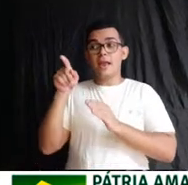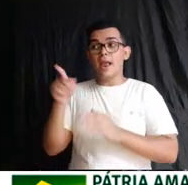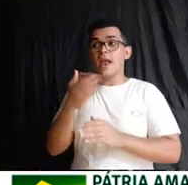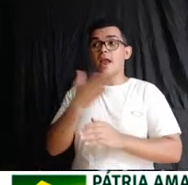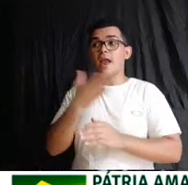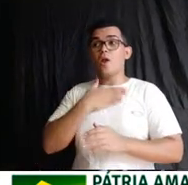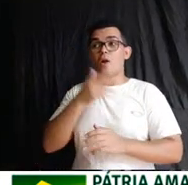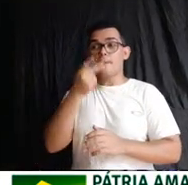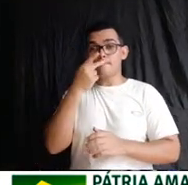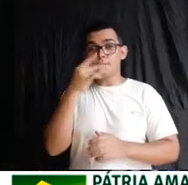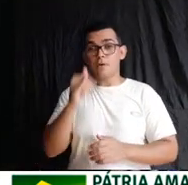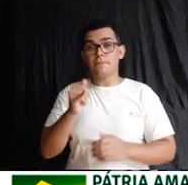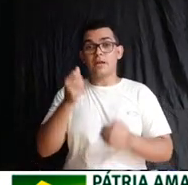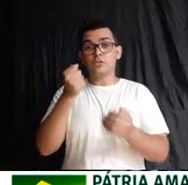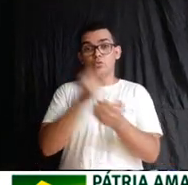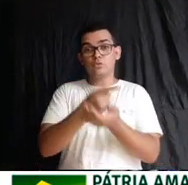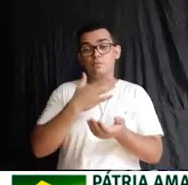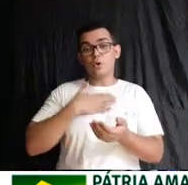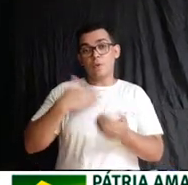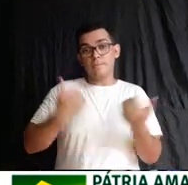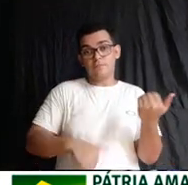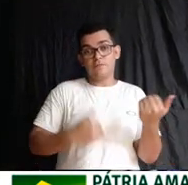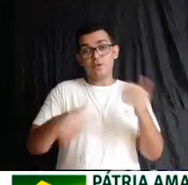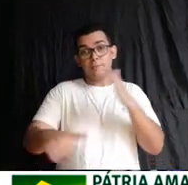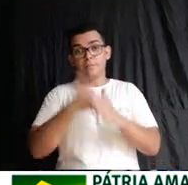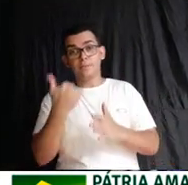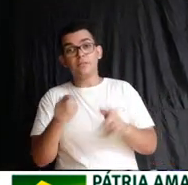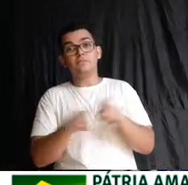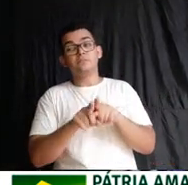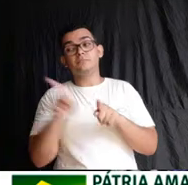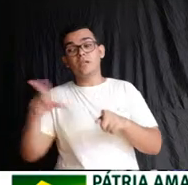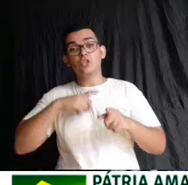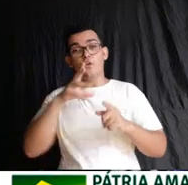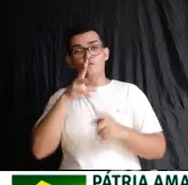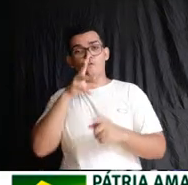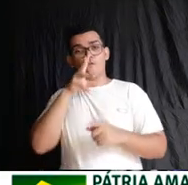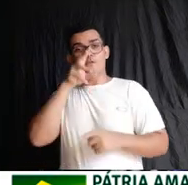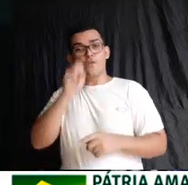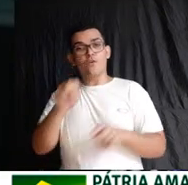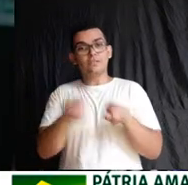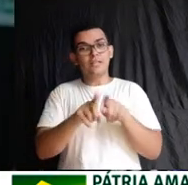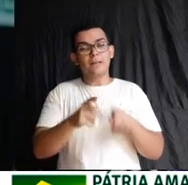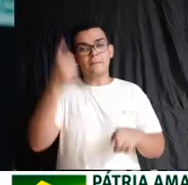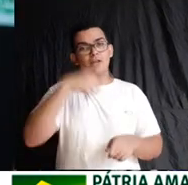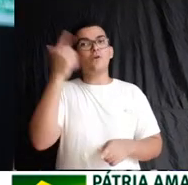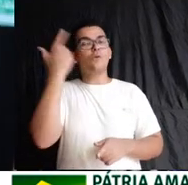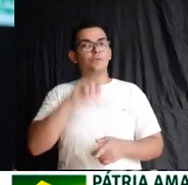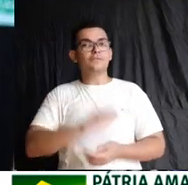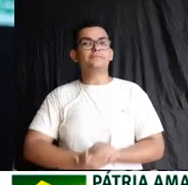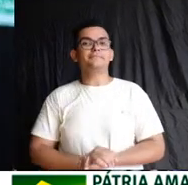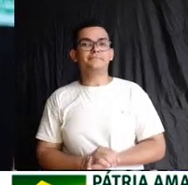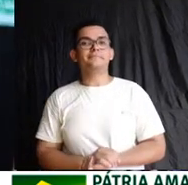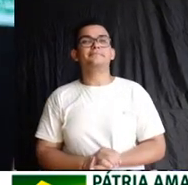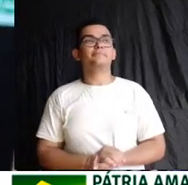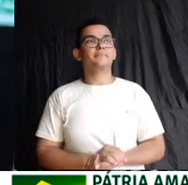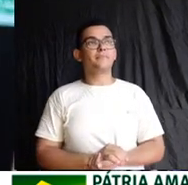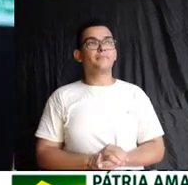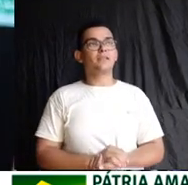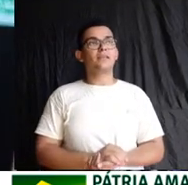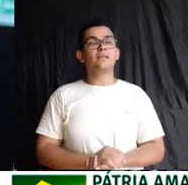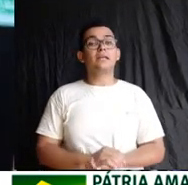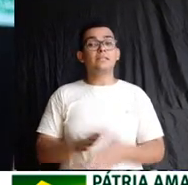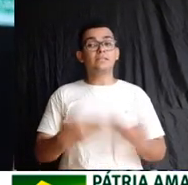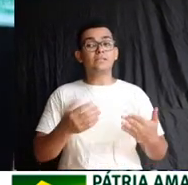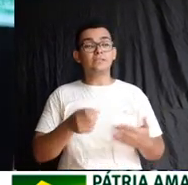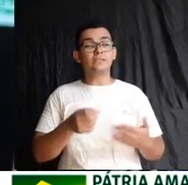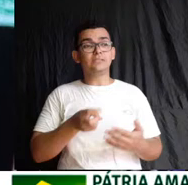E foi através dele, pela força que ele me deu, que eu consegui. E estou aqui. Ele te incentiva muito? Assim, muito,